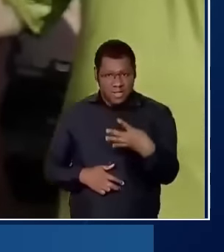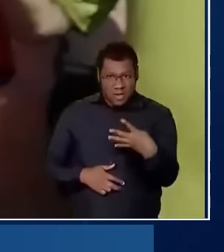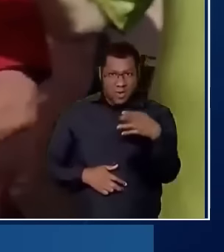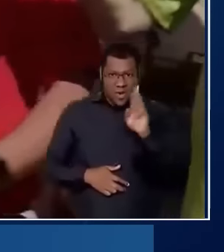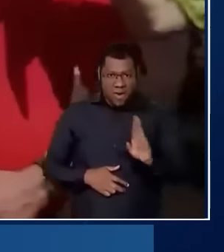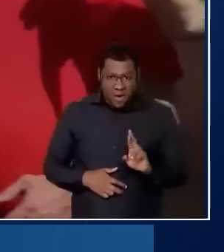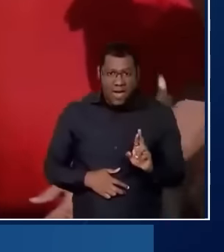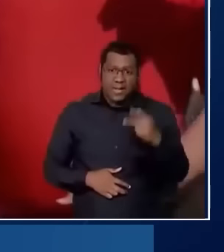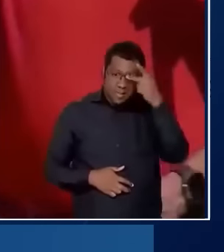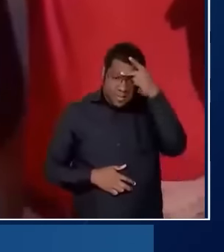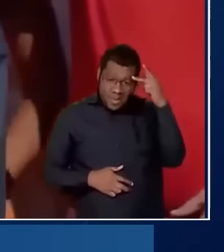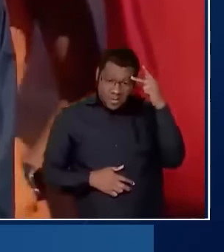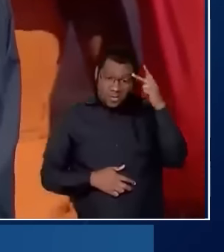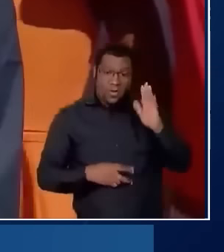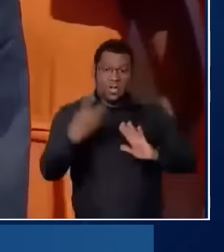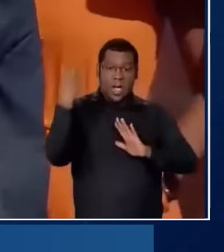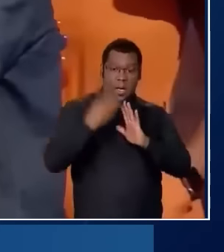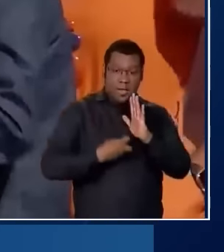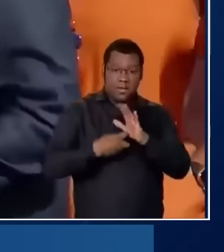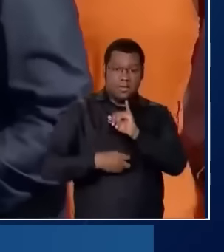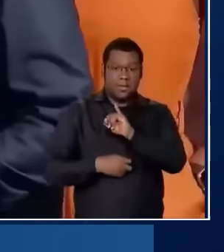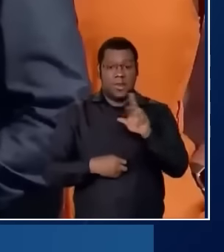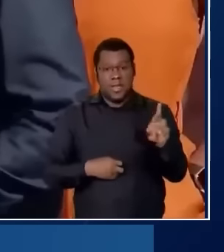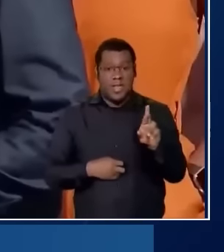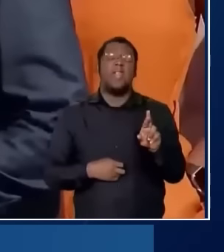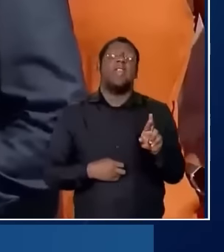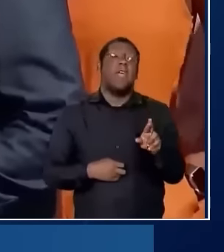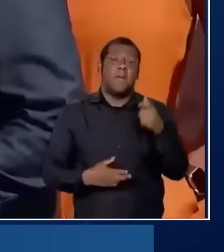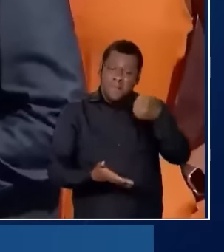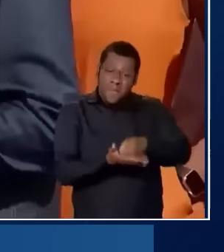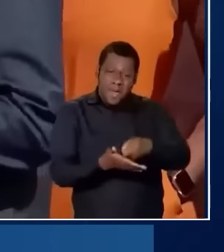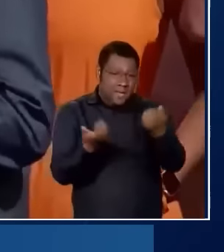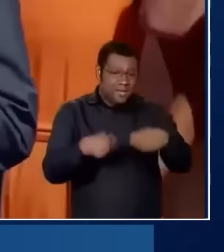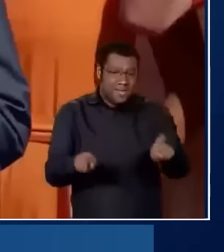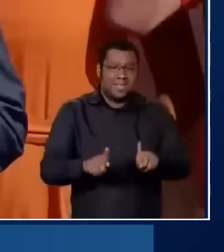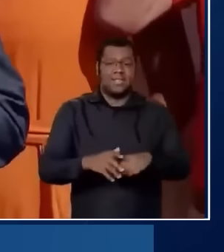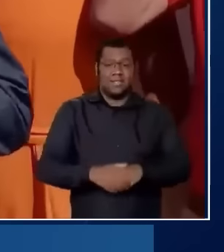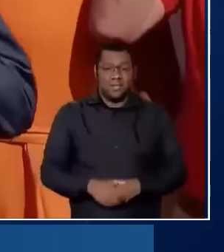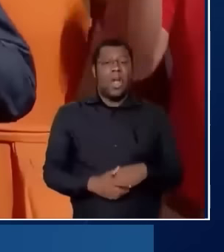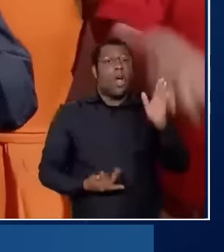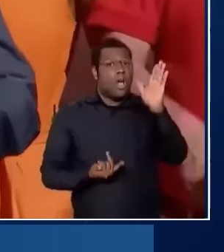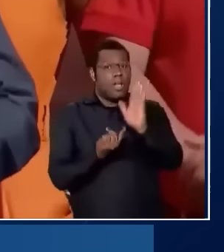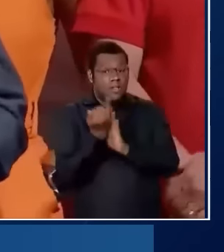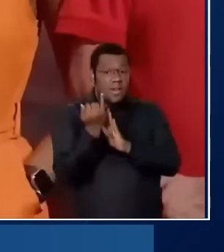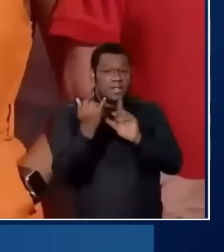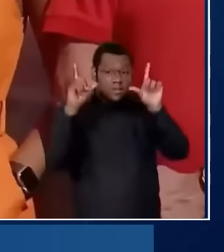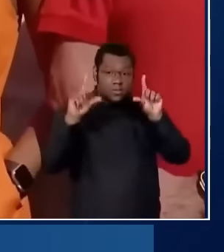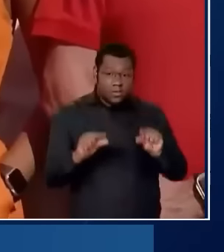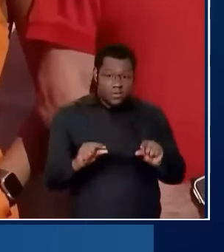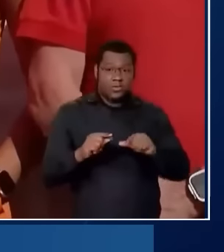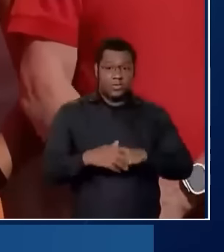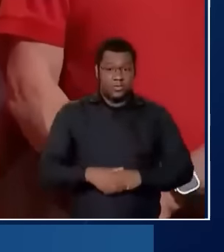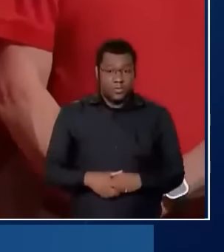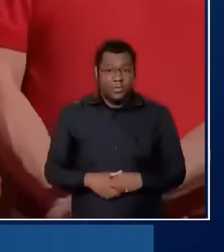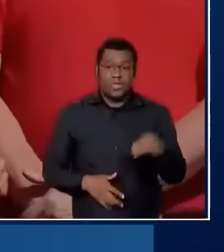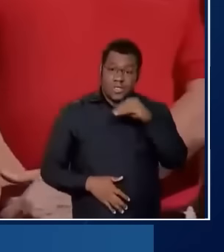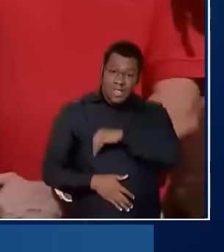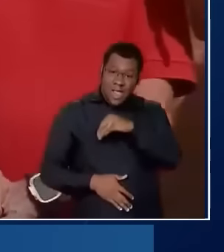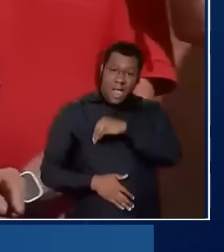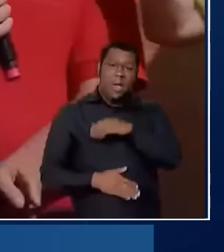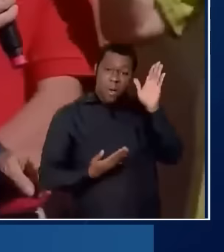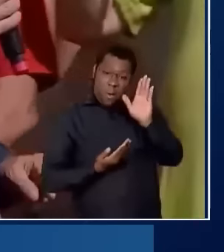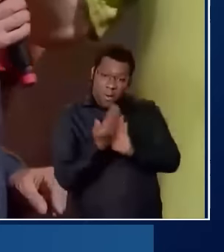disse naquele café da manhã, que a gente tem que pensar muito bem o que fala, porque vai gerar manchete, ele voltou a falar de mais de um assunto